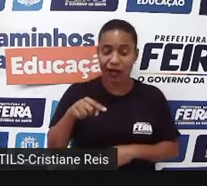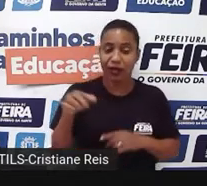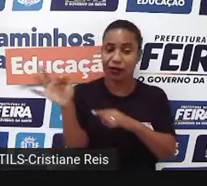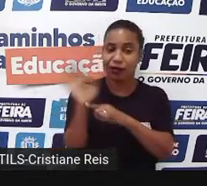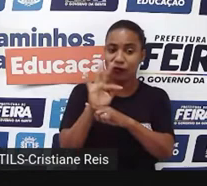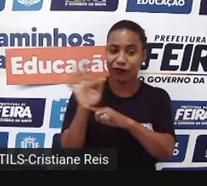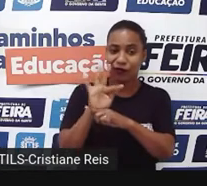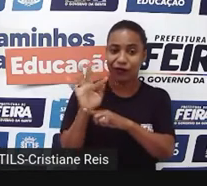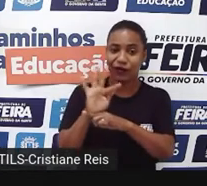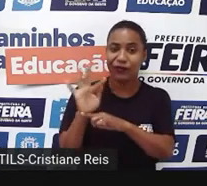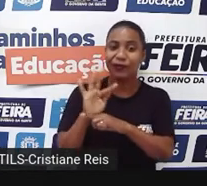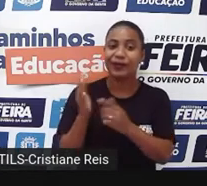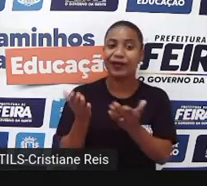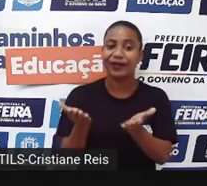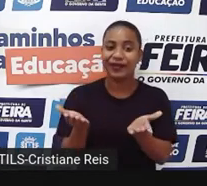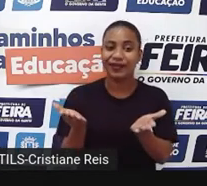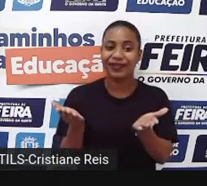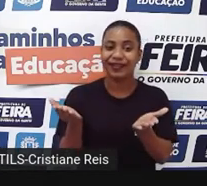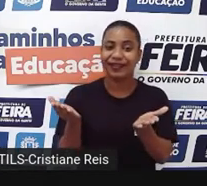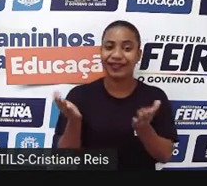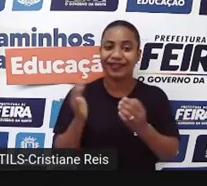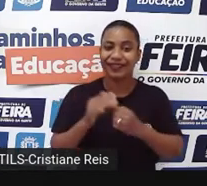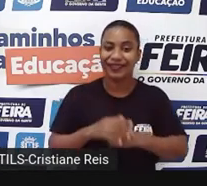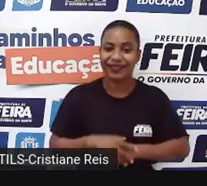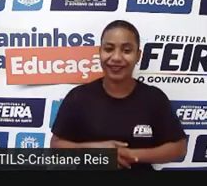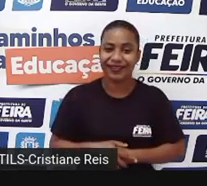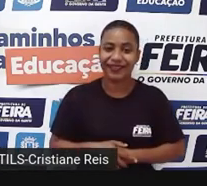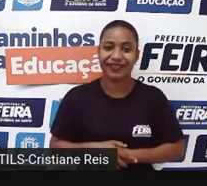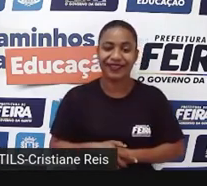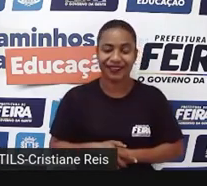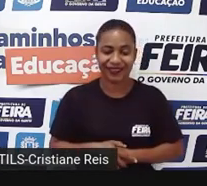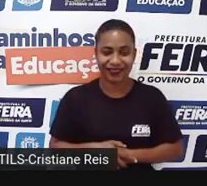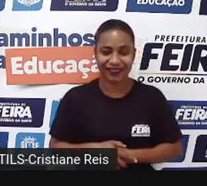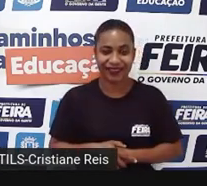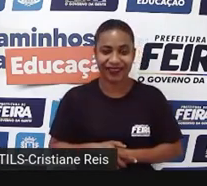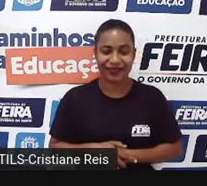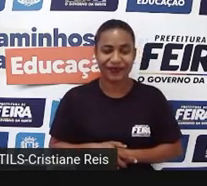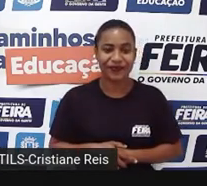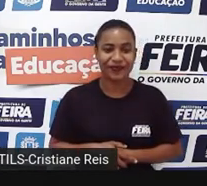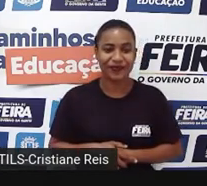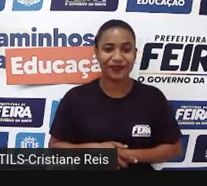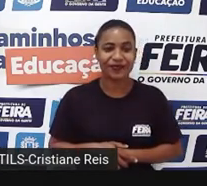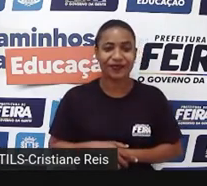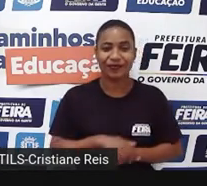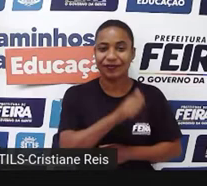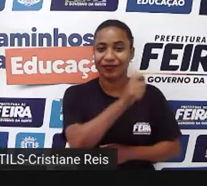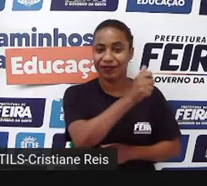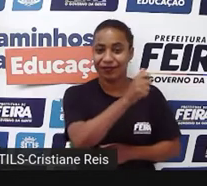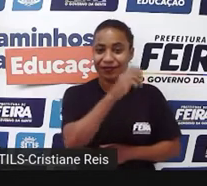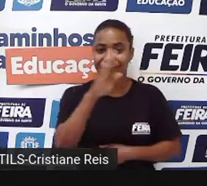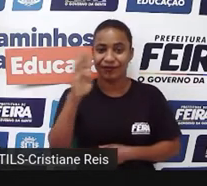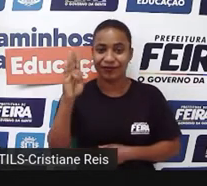include violence. Adventure film, takes place in exotic locations. A